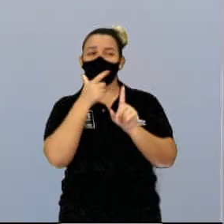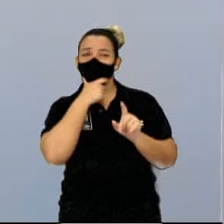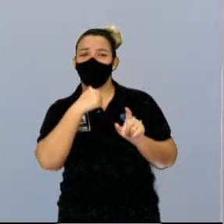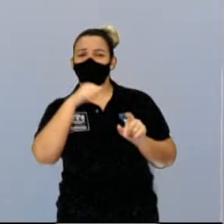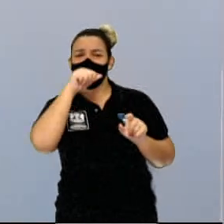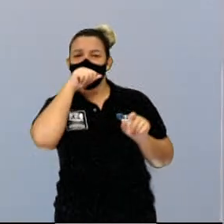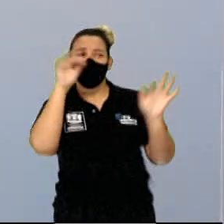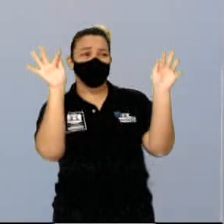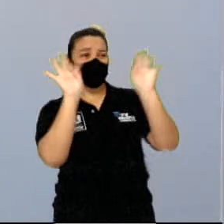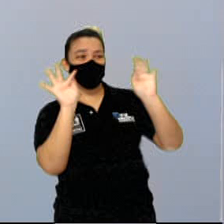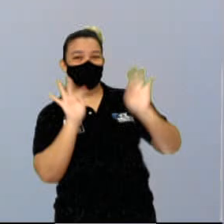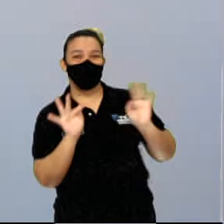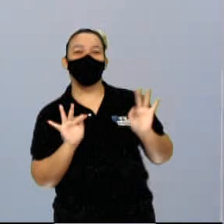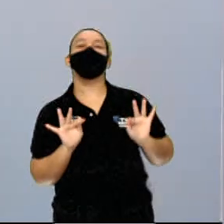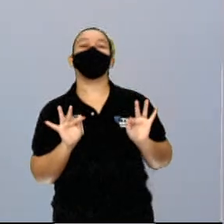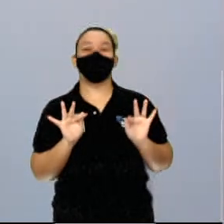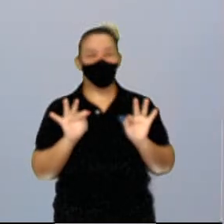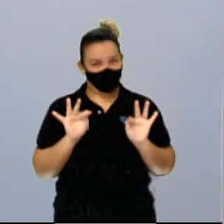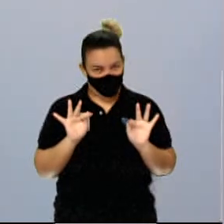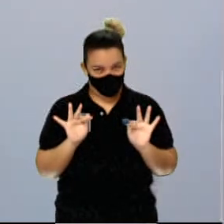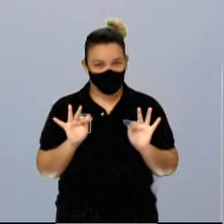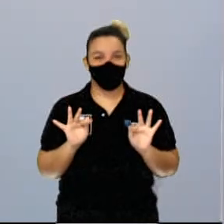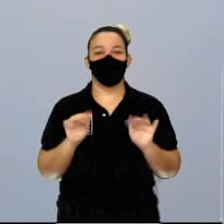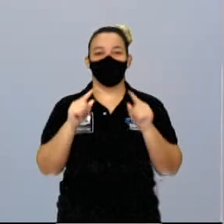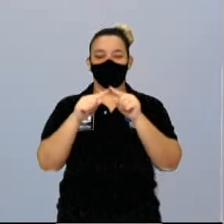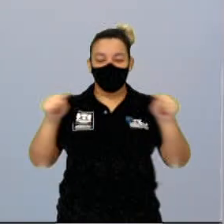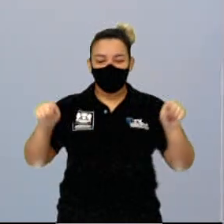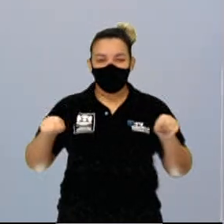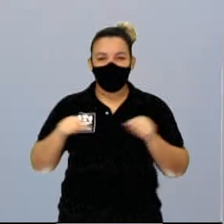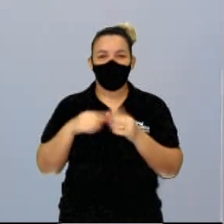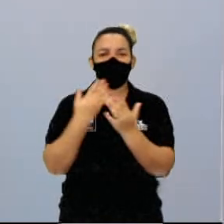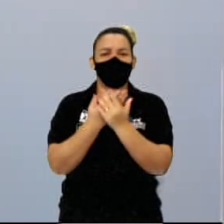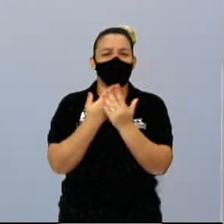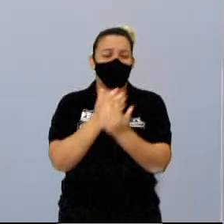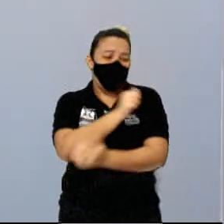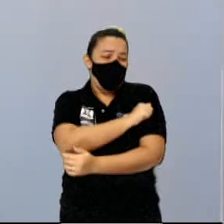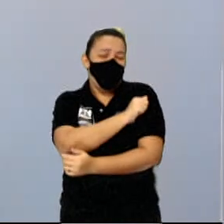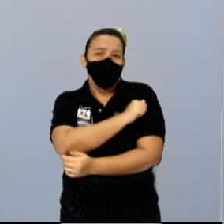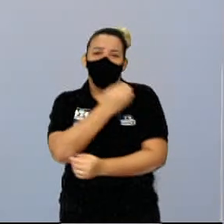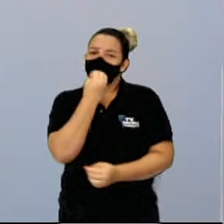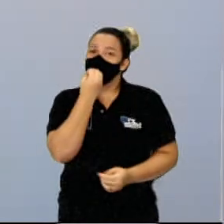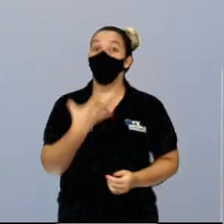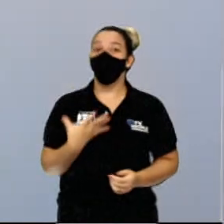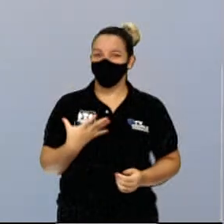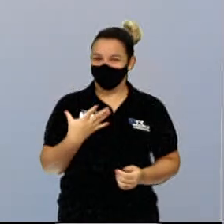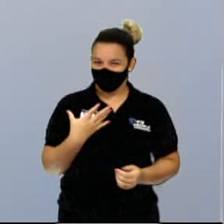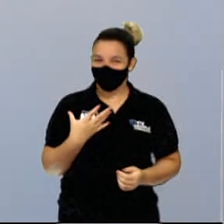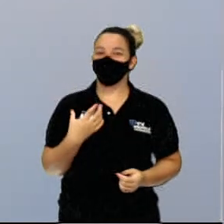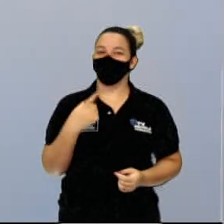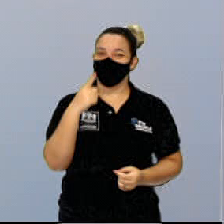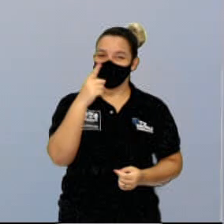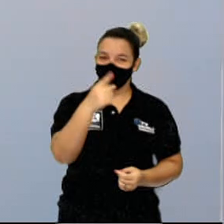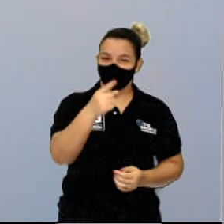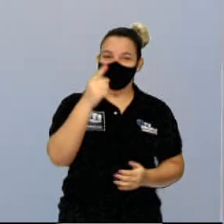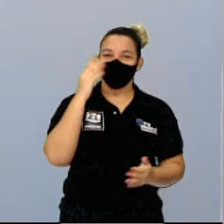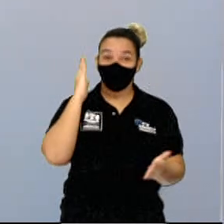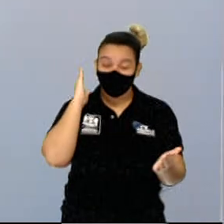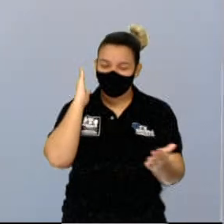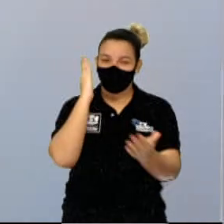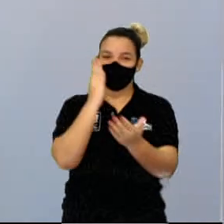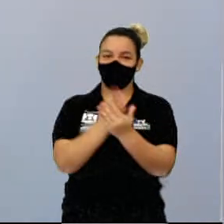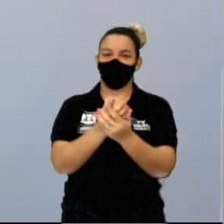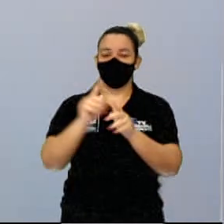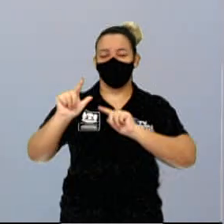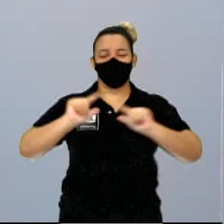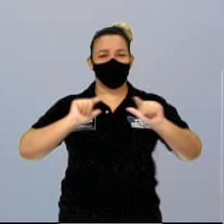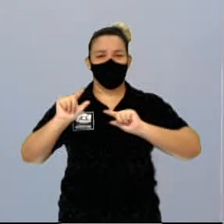é, se sobressair em sala de aula e ser um bom aluno? Qual é a sua motivação? Isso determina a qualidade do seu